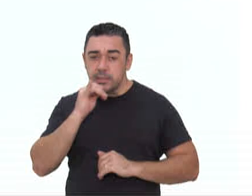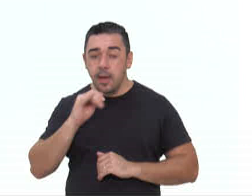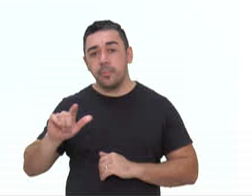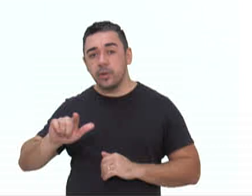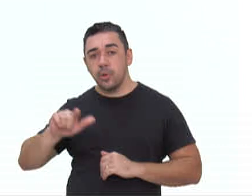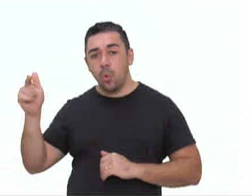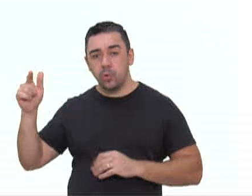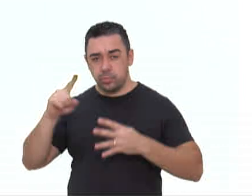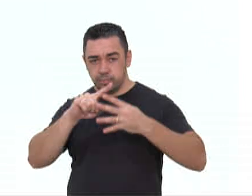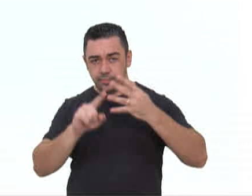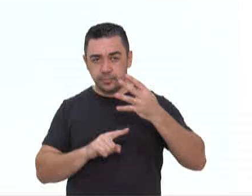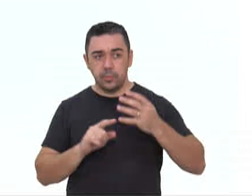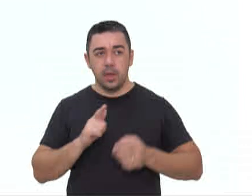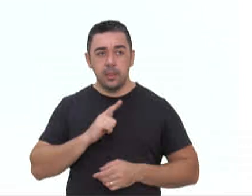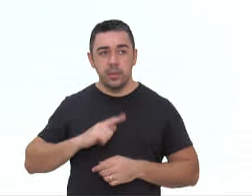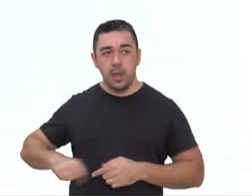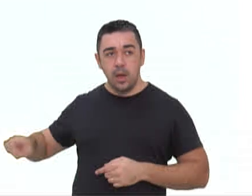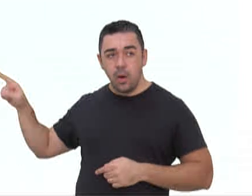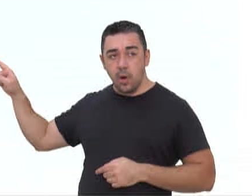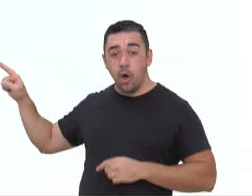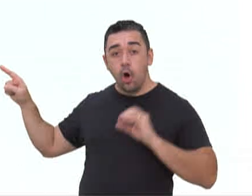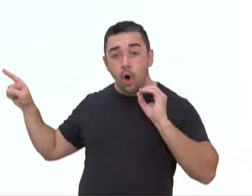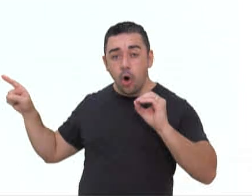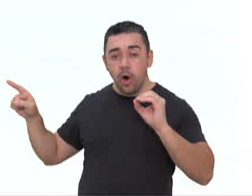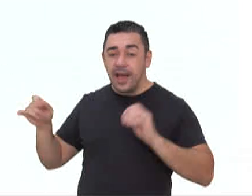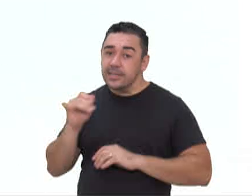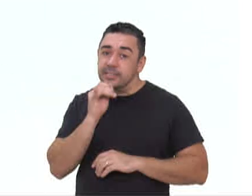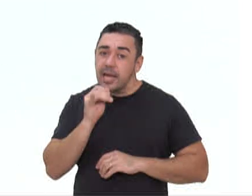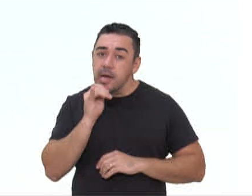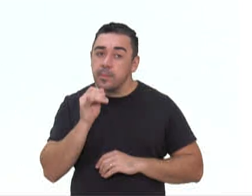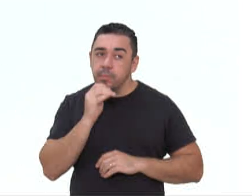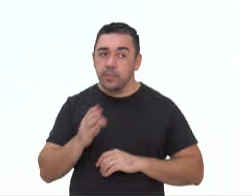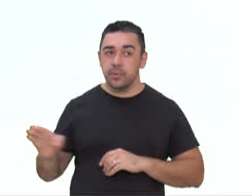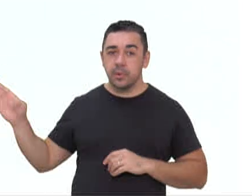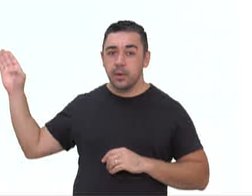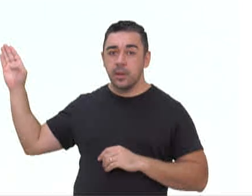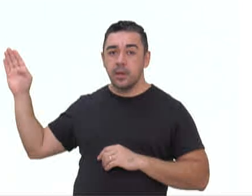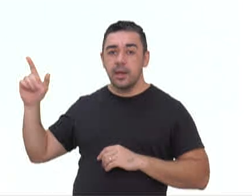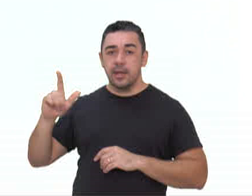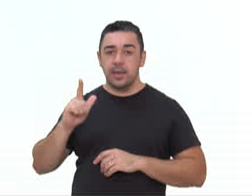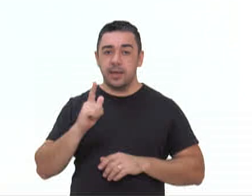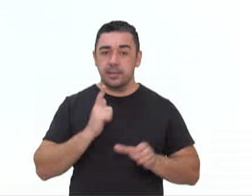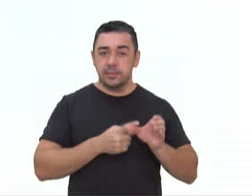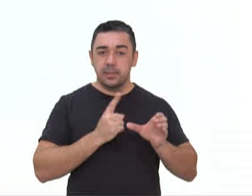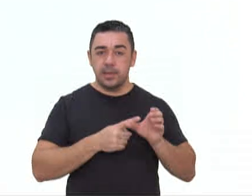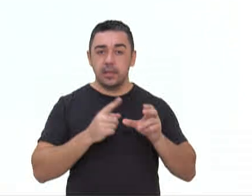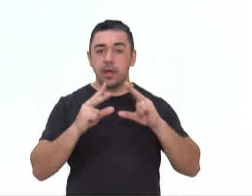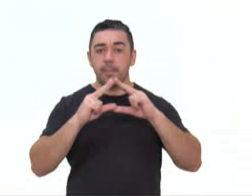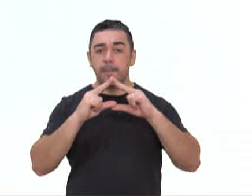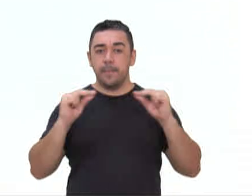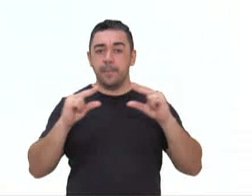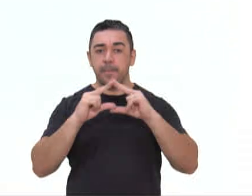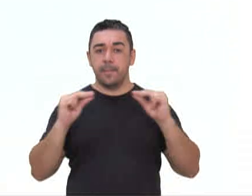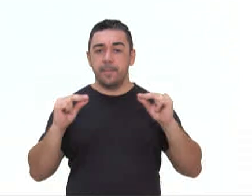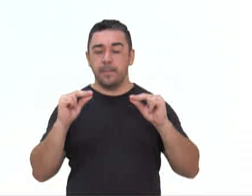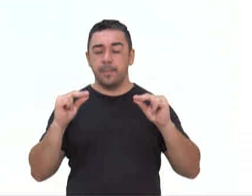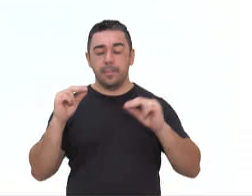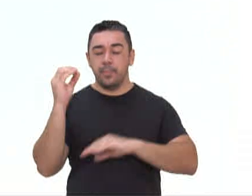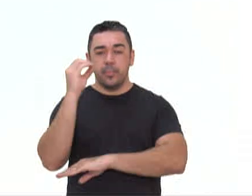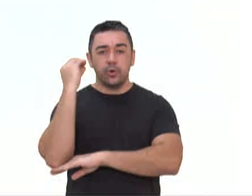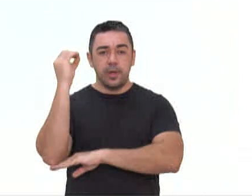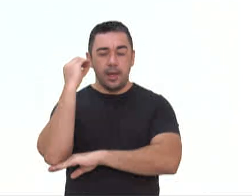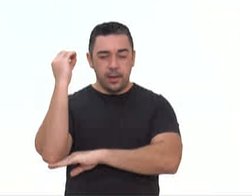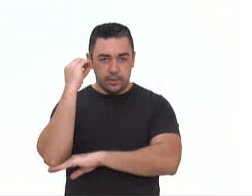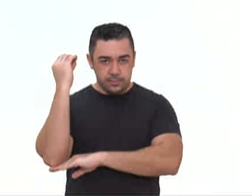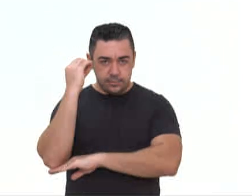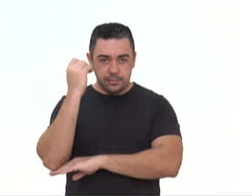Aqui tem uma manchete do jornal O Exemplo para você que circulou na região de Porto Alegre, esse jornal. Aqui é a capa dele